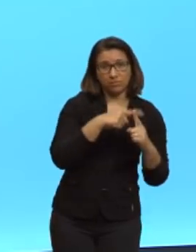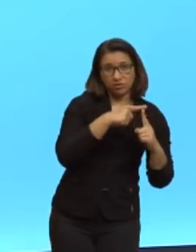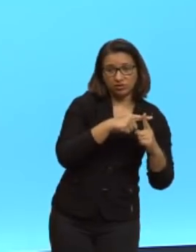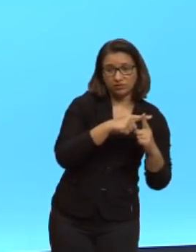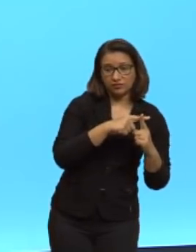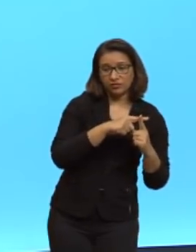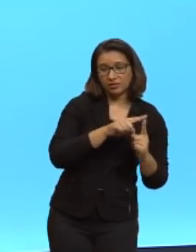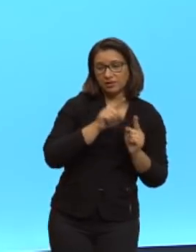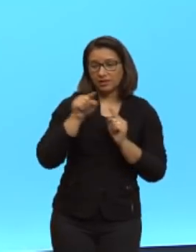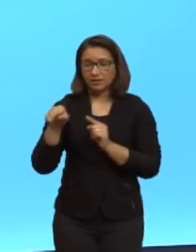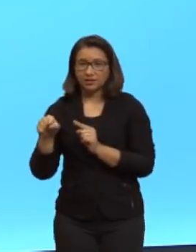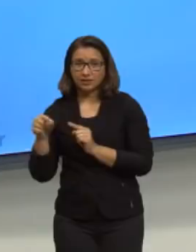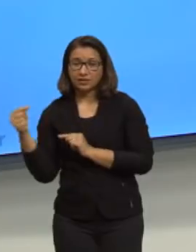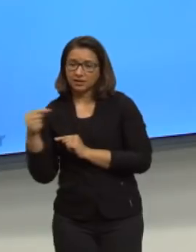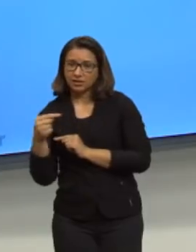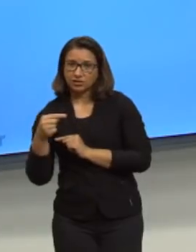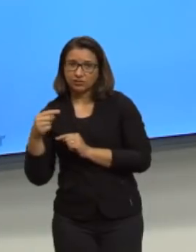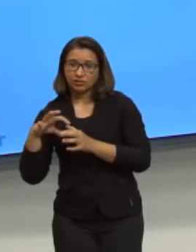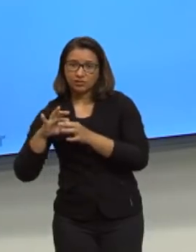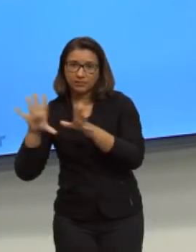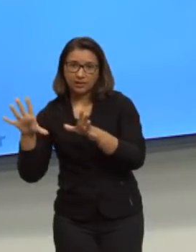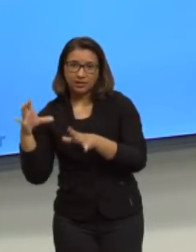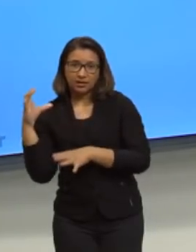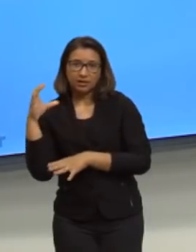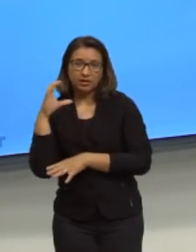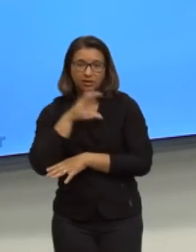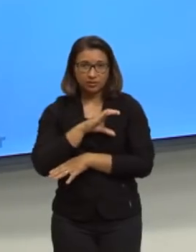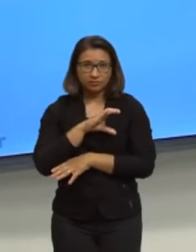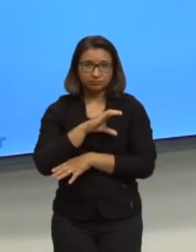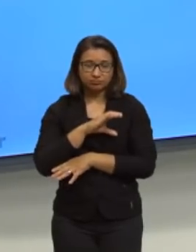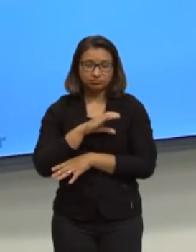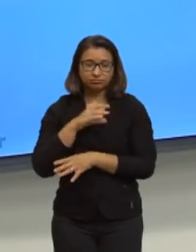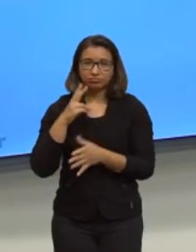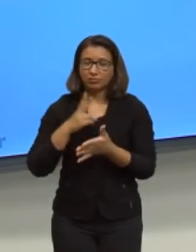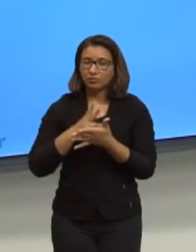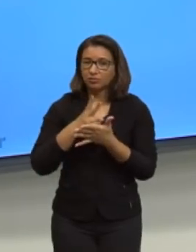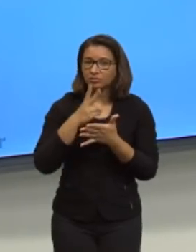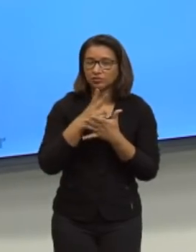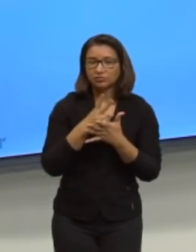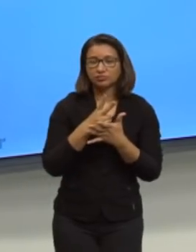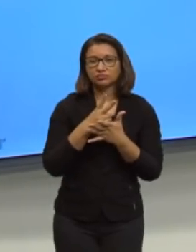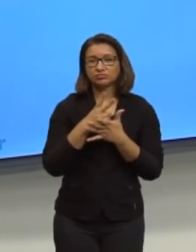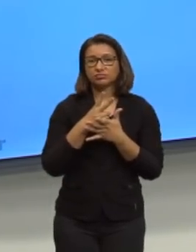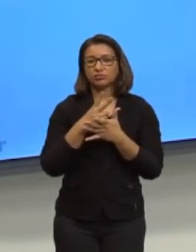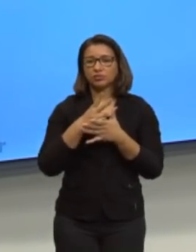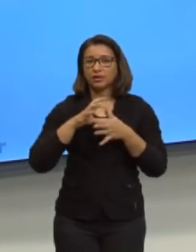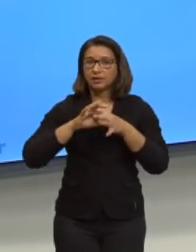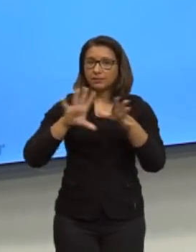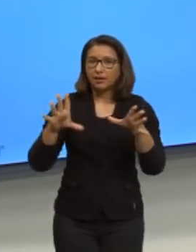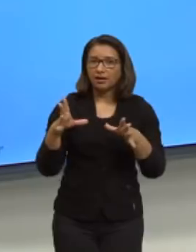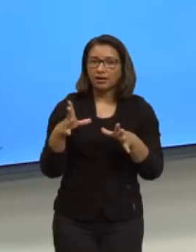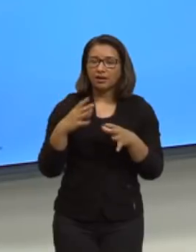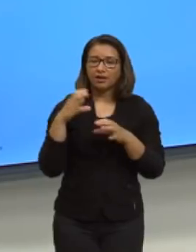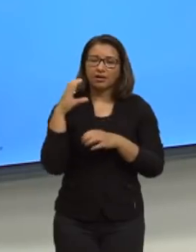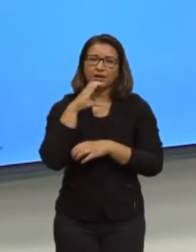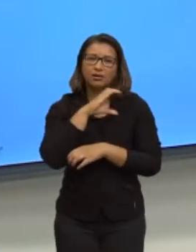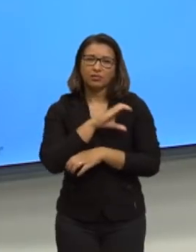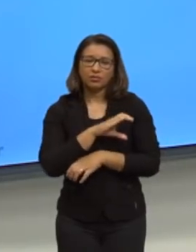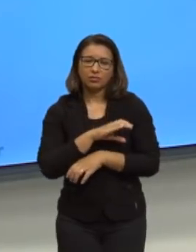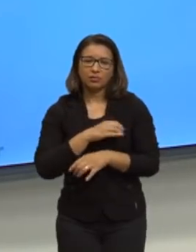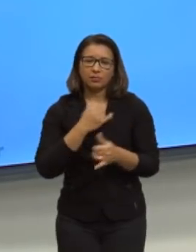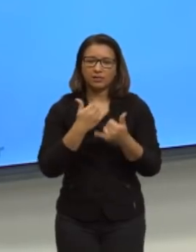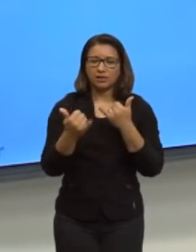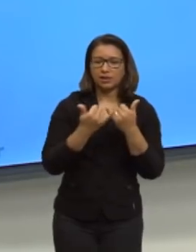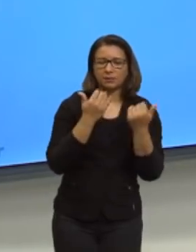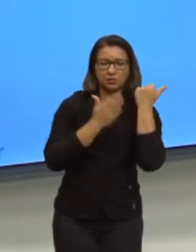porque ele vai me pegar calor como toda reação de combustão ela libera calor seu queimar álcool seu queimar uma